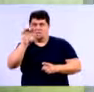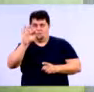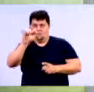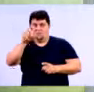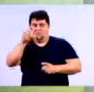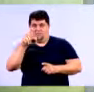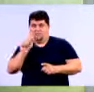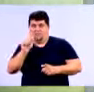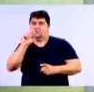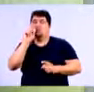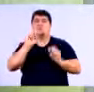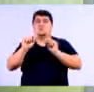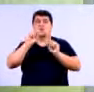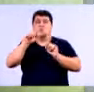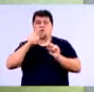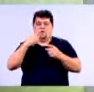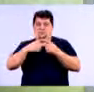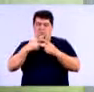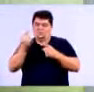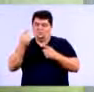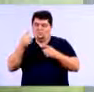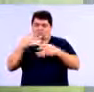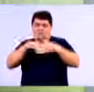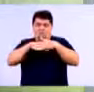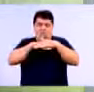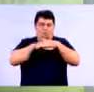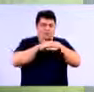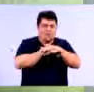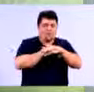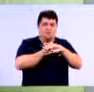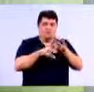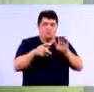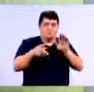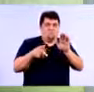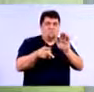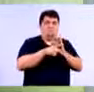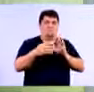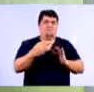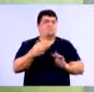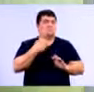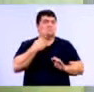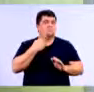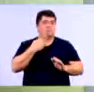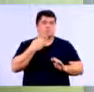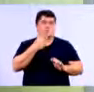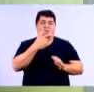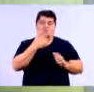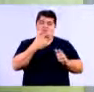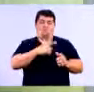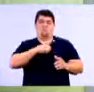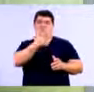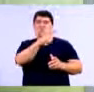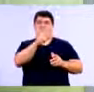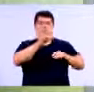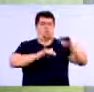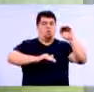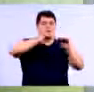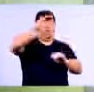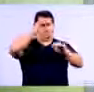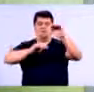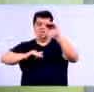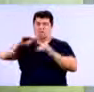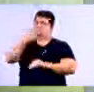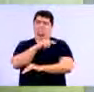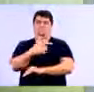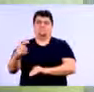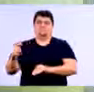sendo empregado em determinado papel no mercado, onde não vai haver oscilação. Como,